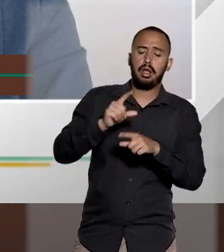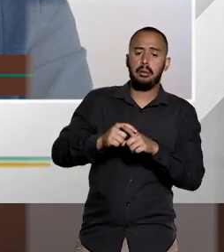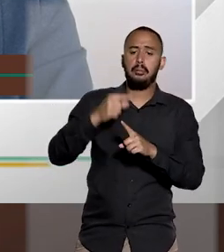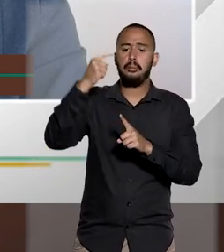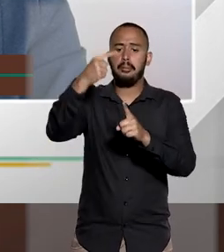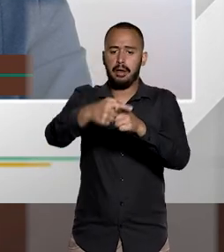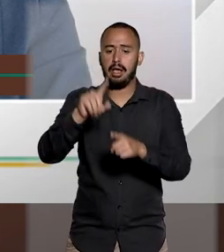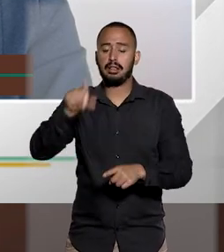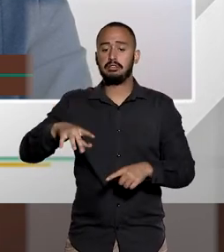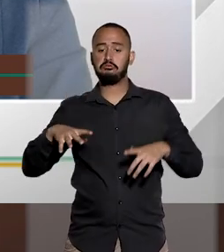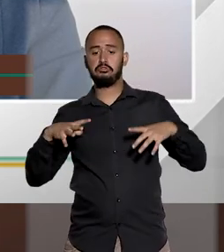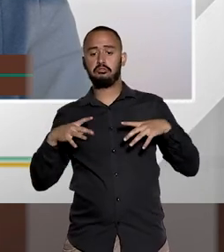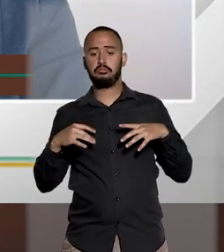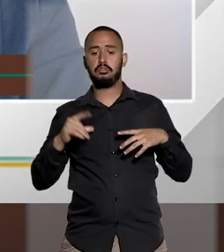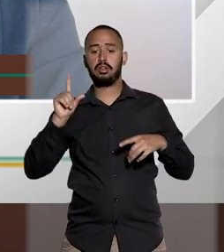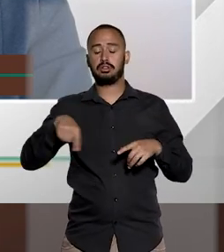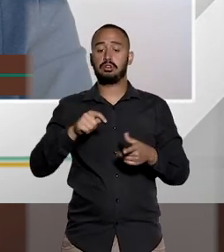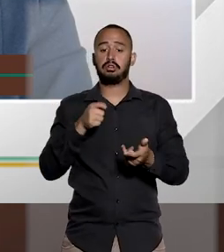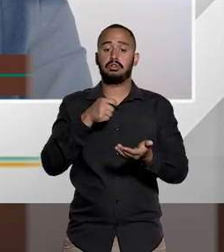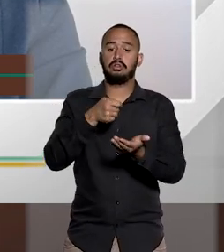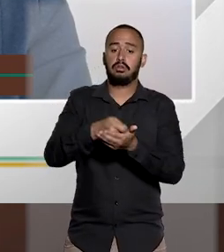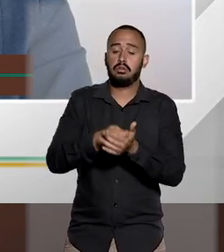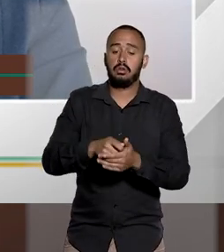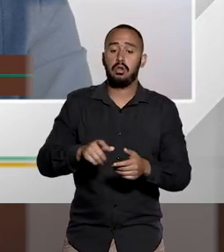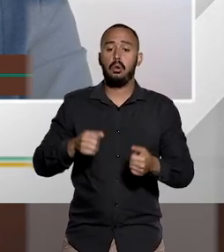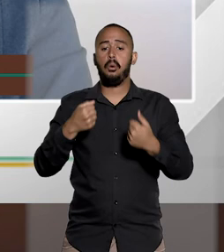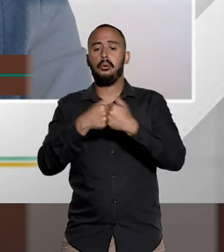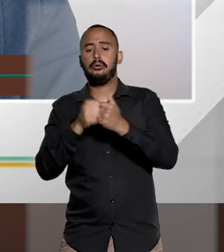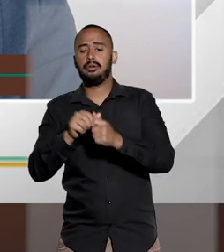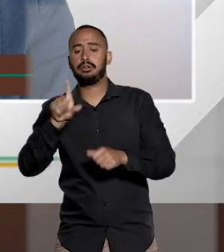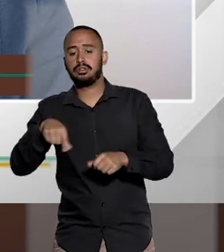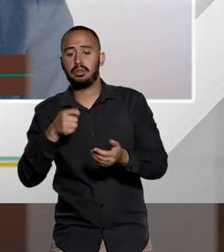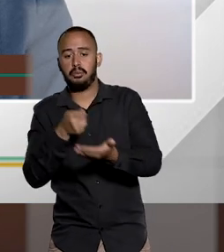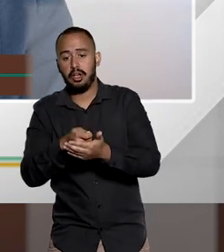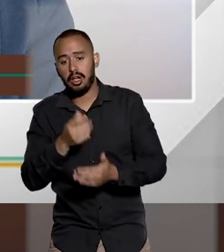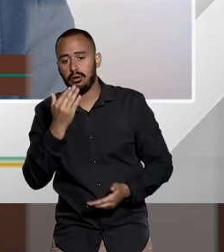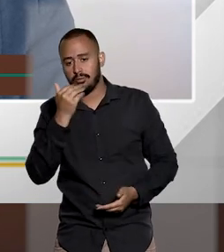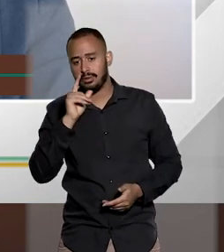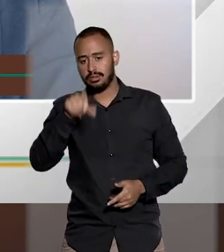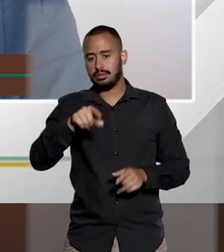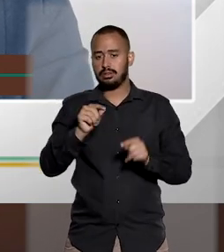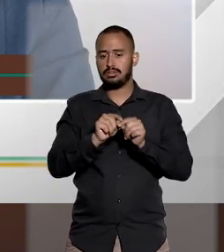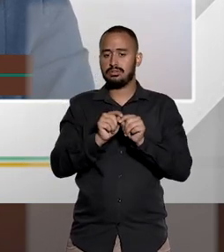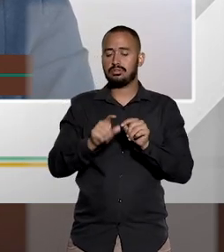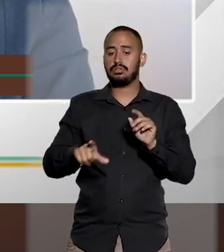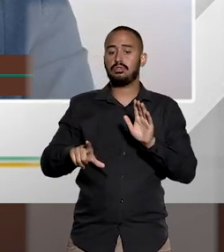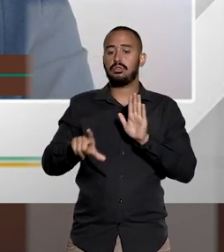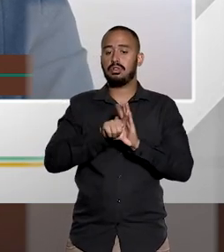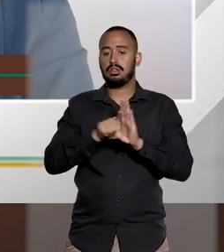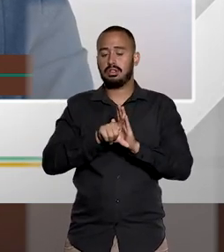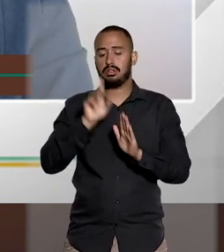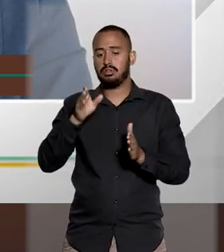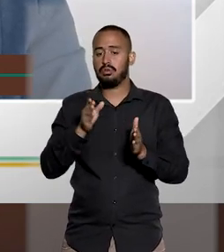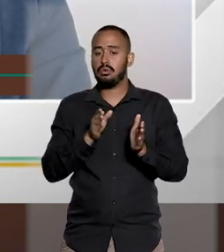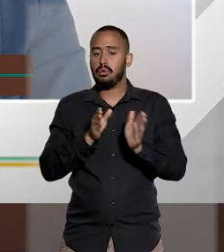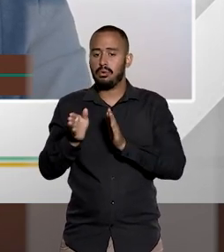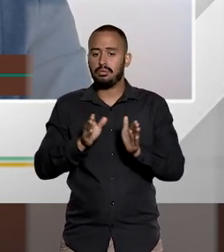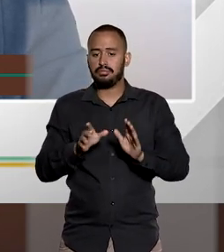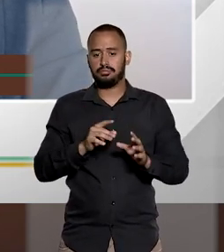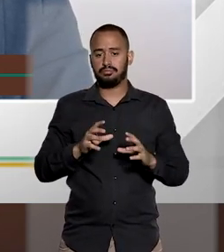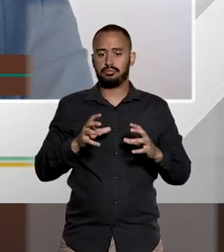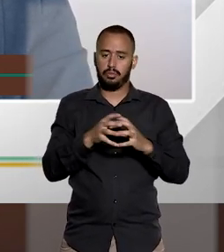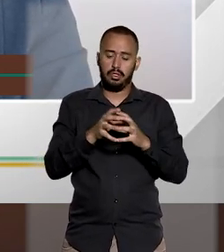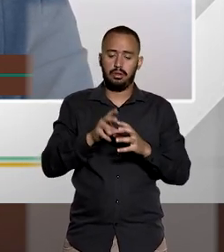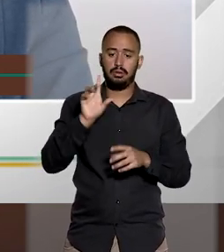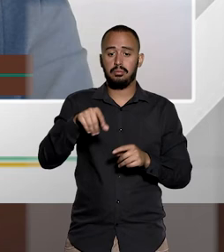remunerado, férias, quitação, vale transporte, vale alimentação, na forma da norma coletiva, justamente para